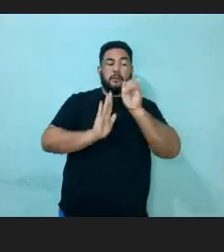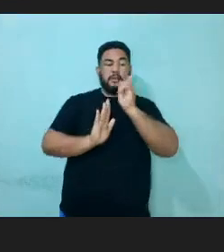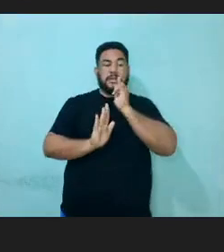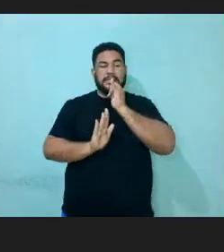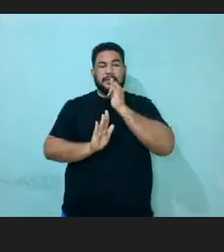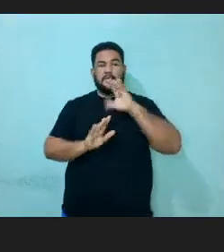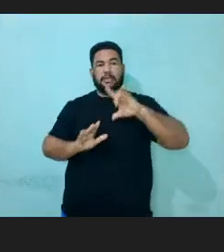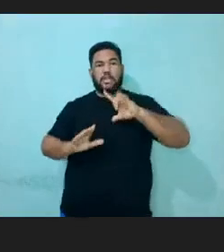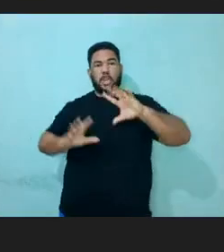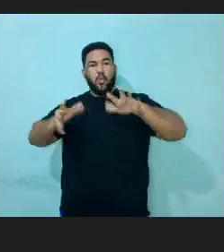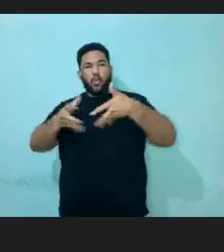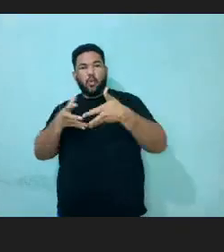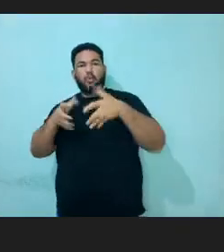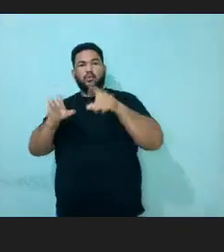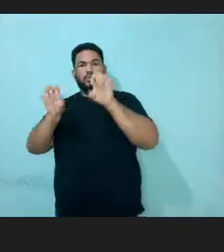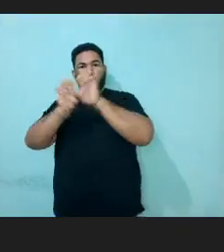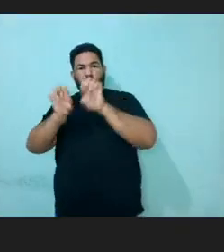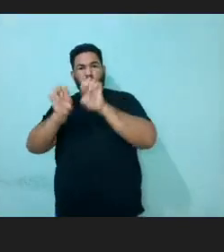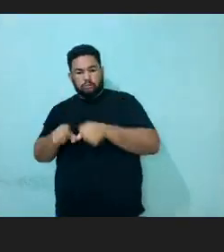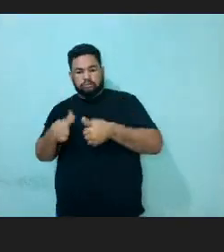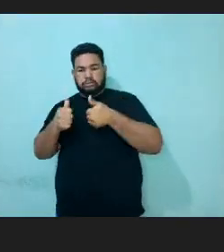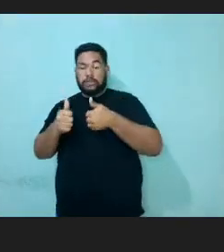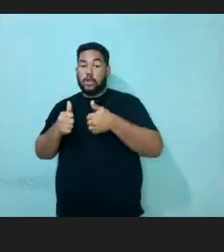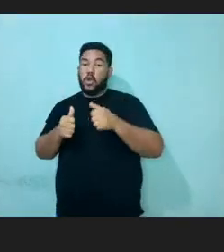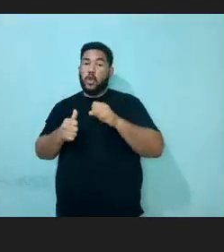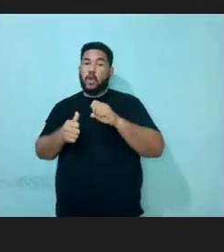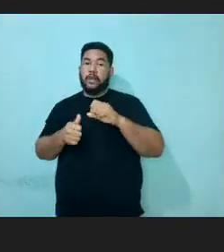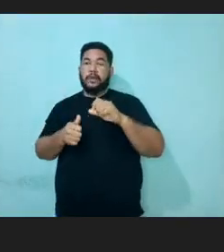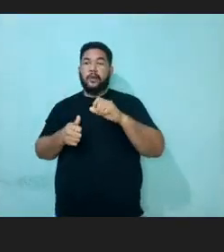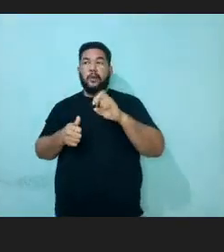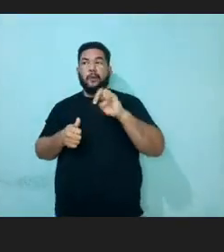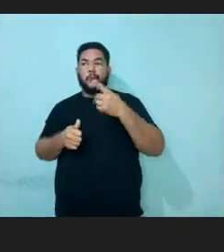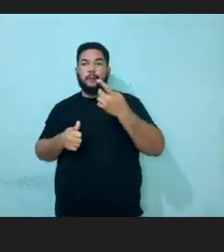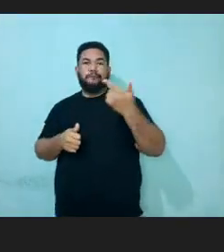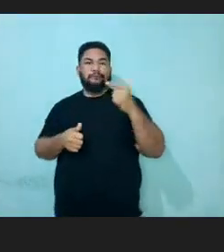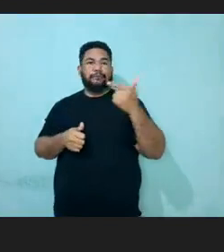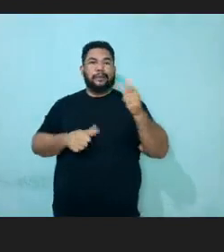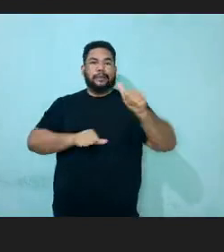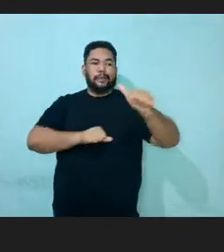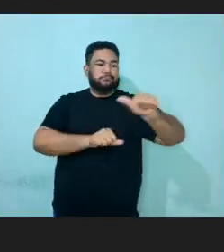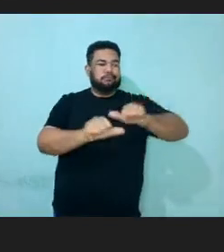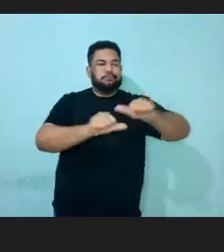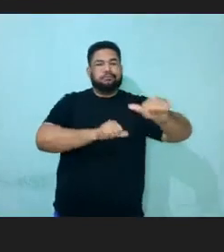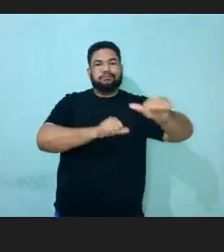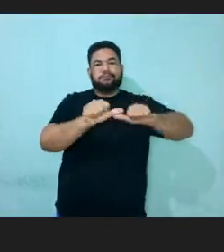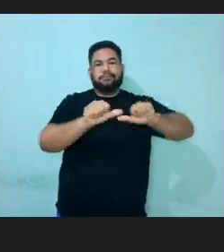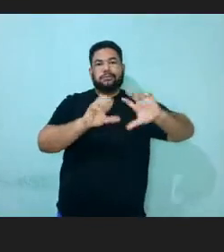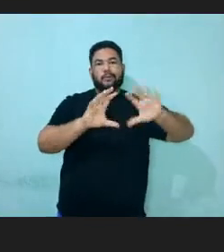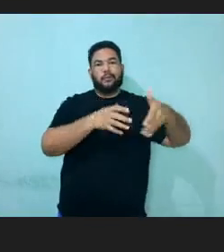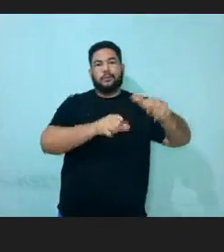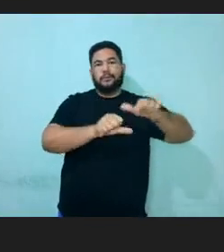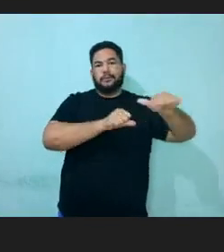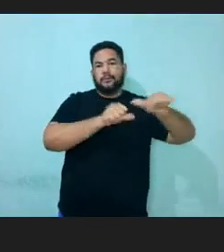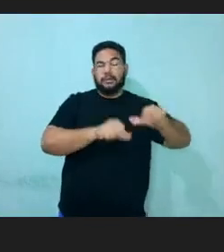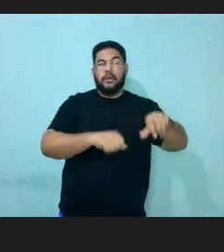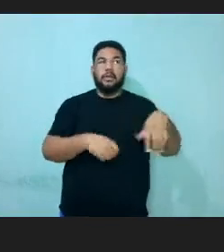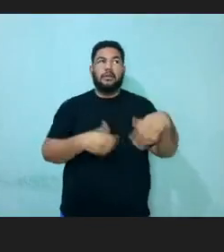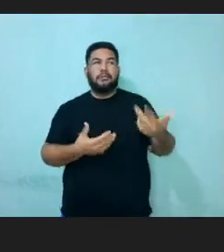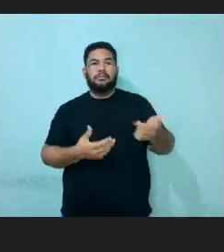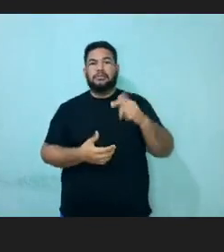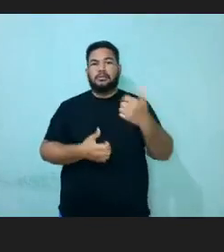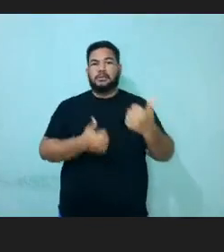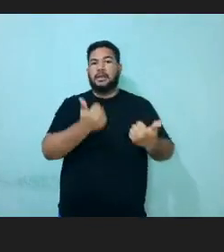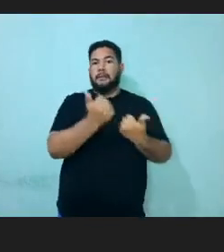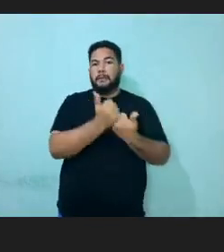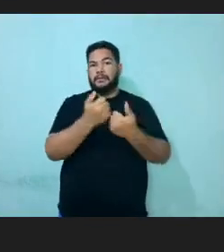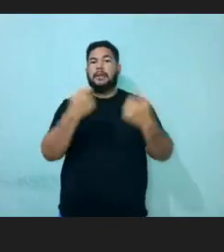bem estruturada, quando você não tem revezamento, quando você não tem apoio para desenvolver o seu trabalho, porque tudo isso,